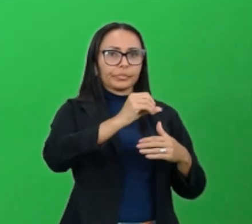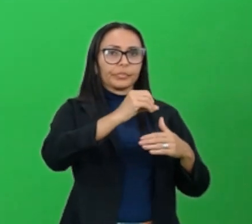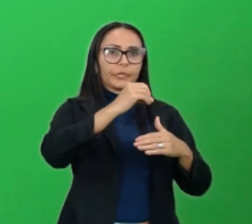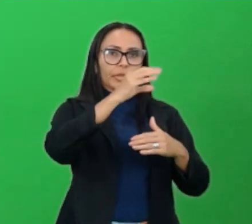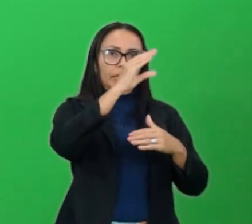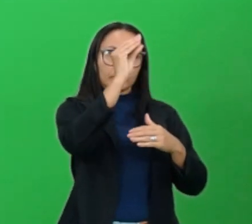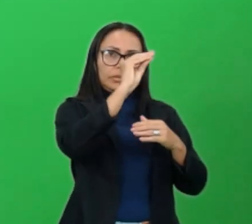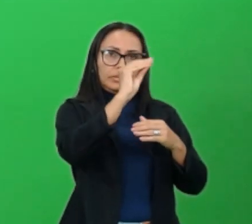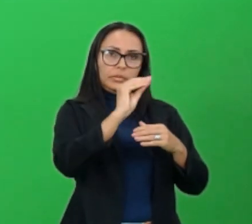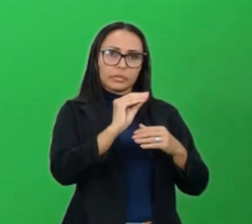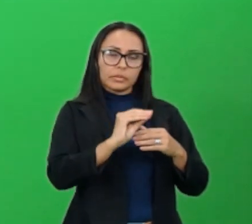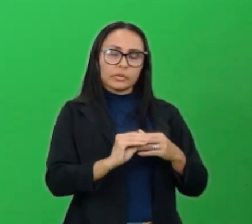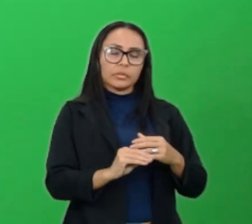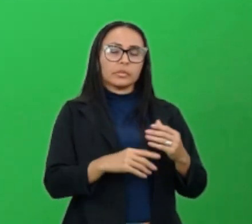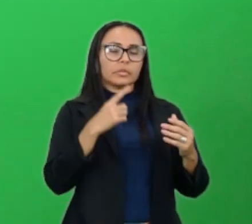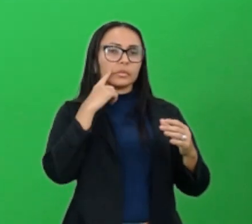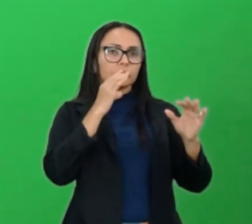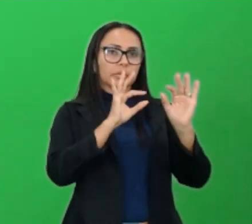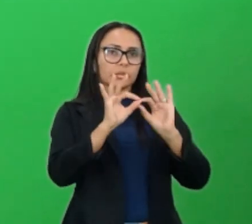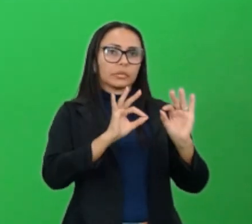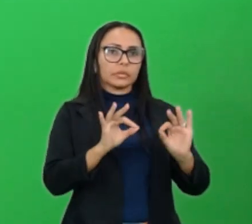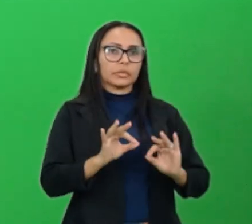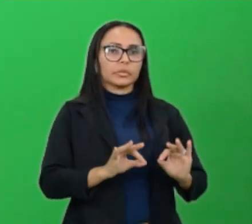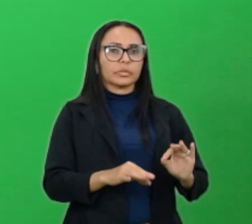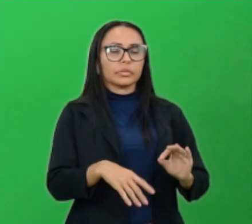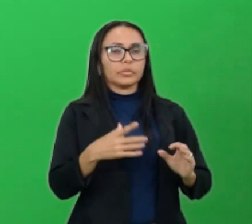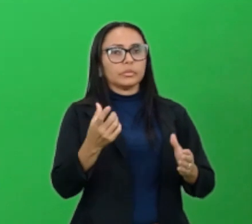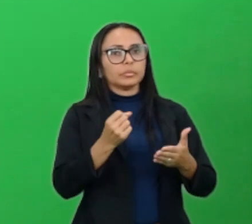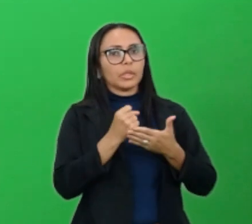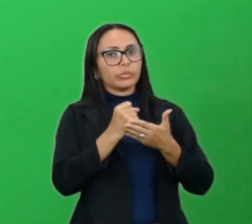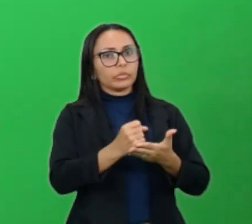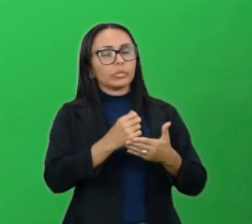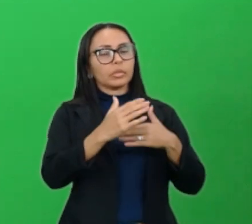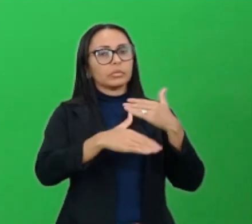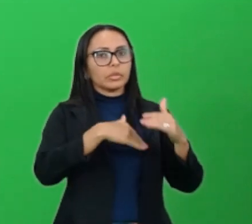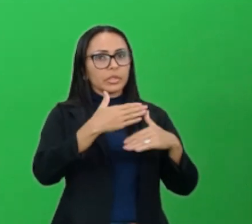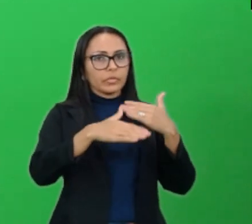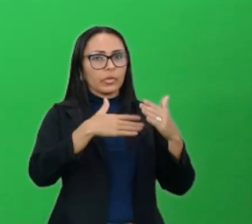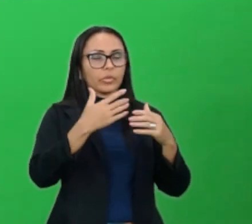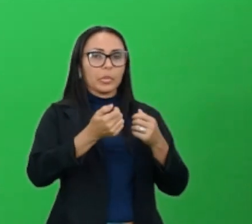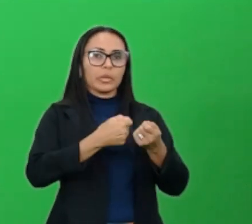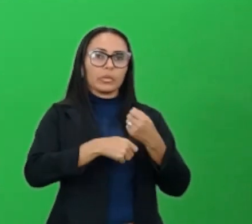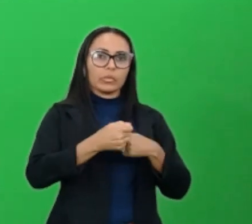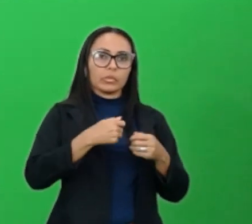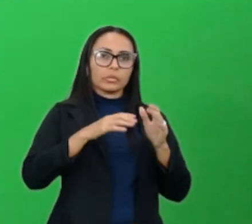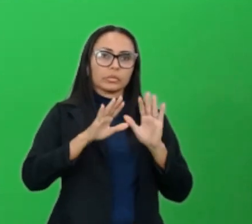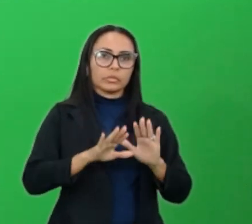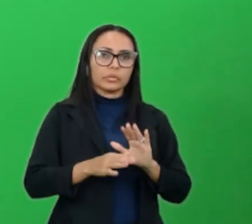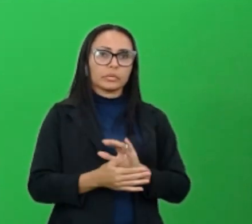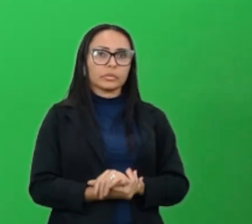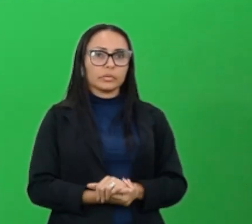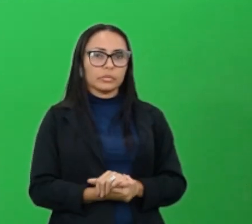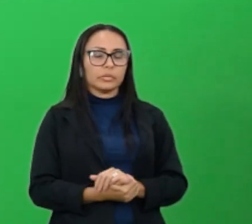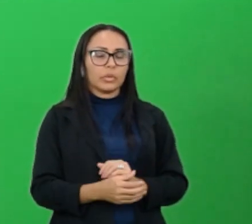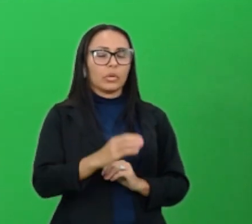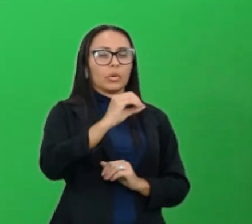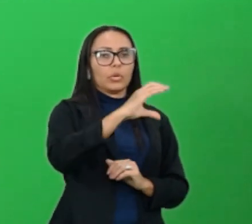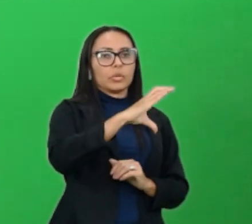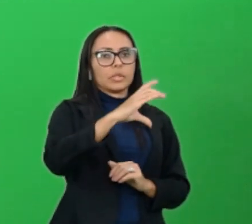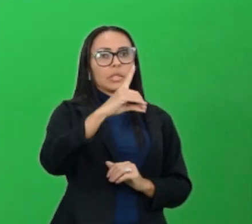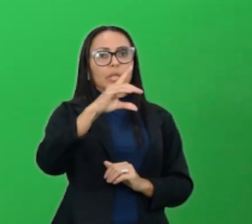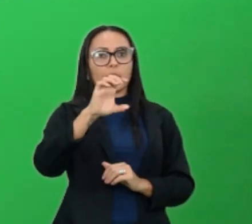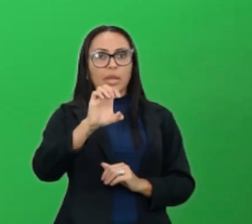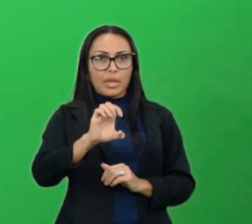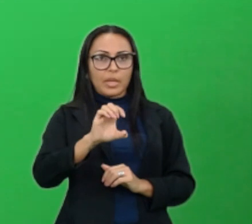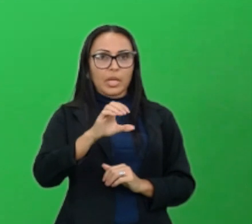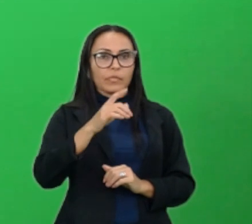pela Organização para a Cooperação e Desenvolvimento Econômico, né? Essa sigla OCDE, que vocês conseguem ver aí na tela,